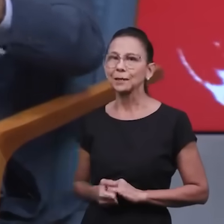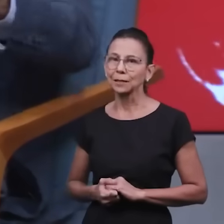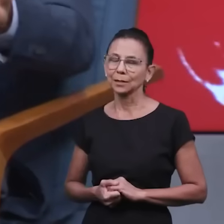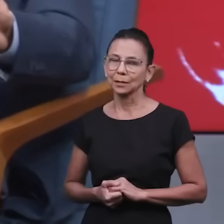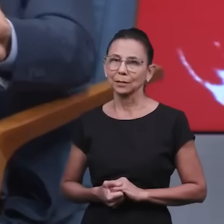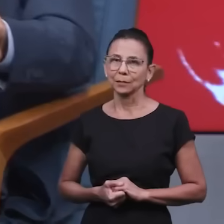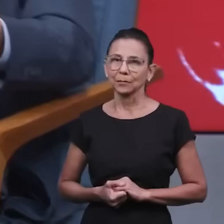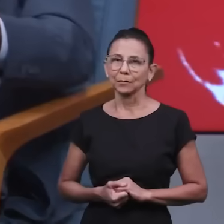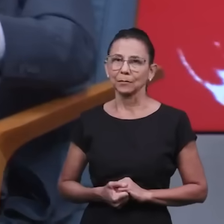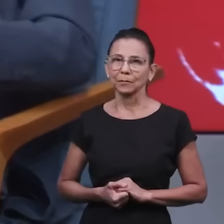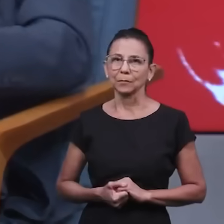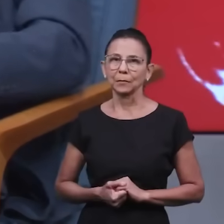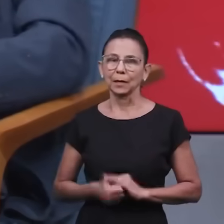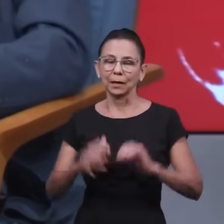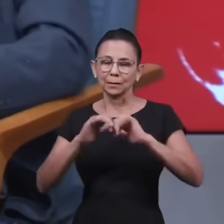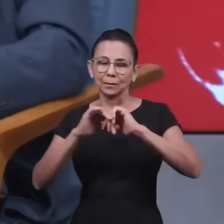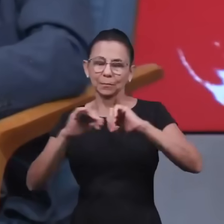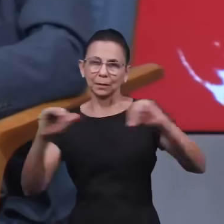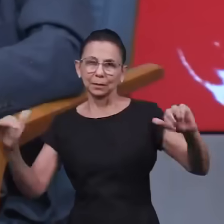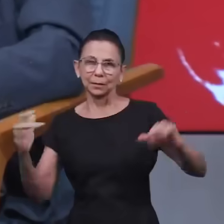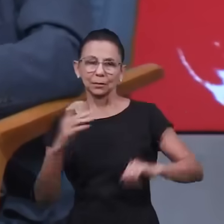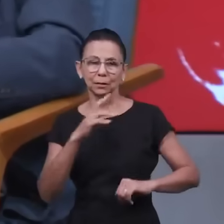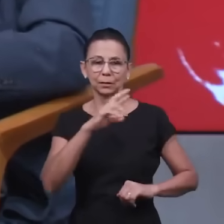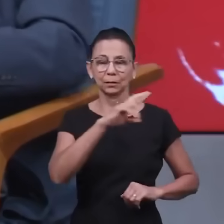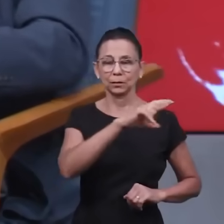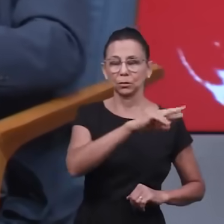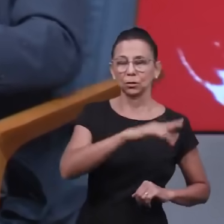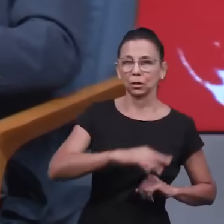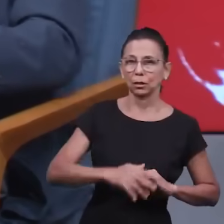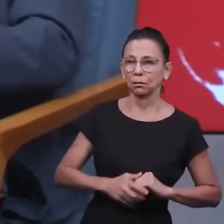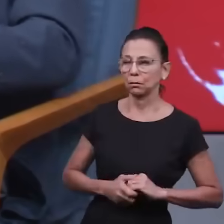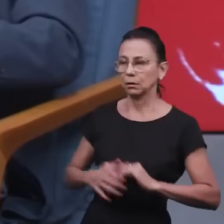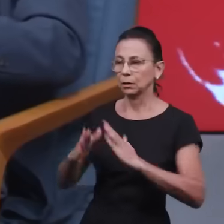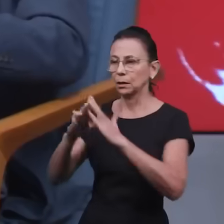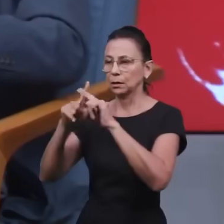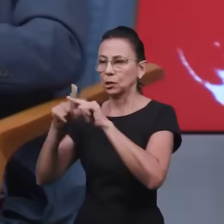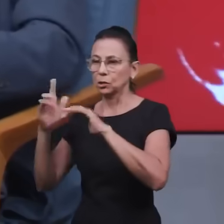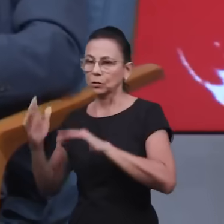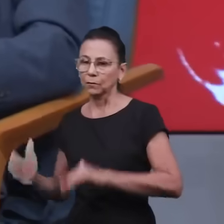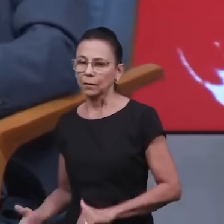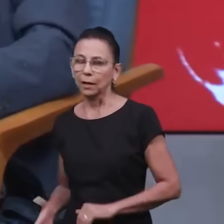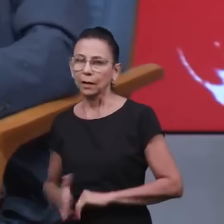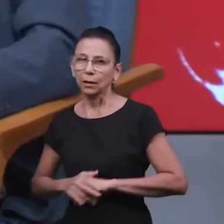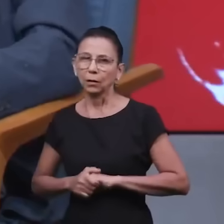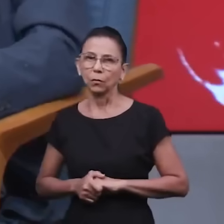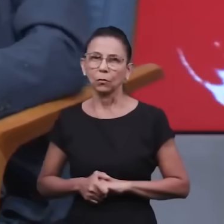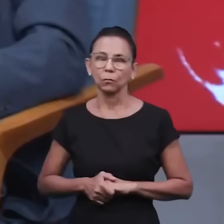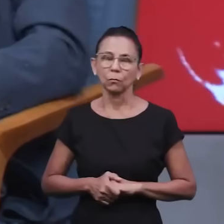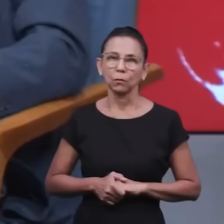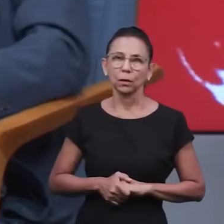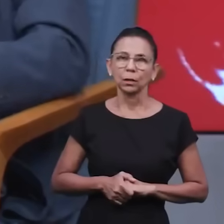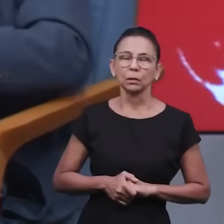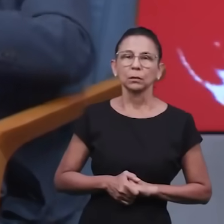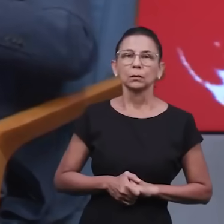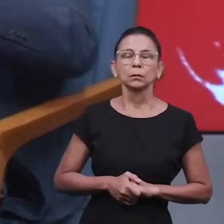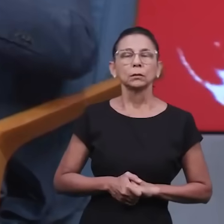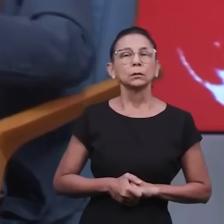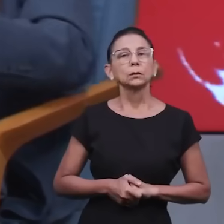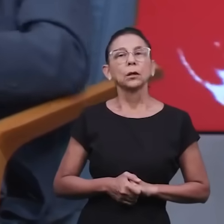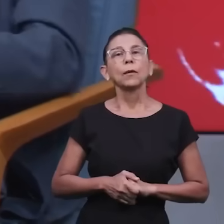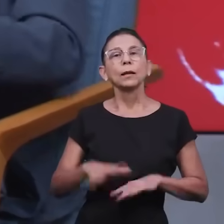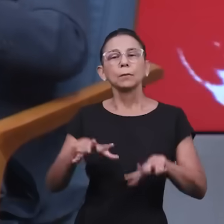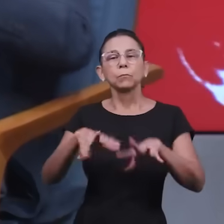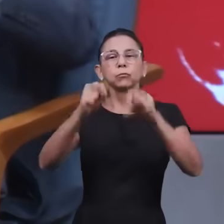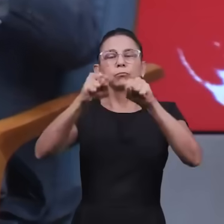no funcionamento da igreja. Não era uma coisa isolada. O